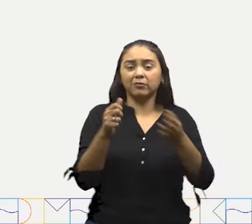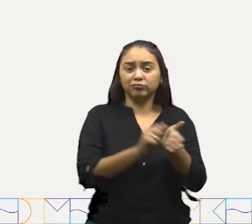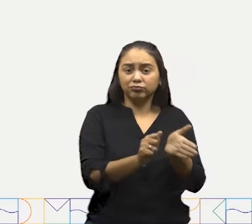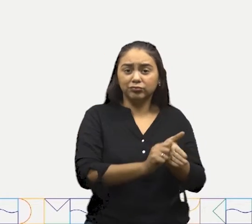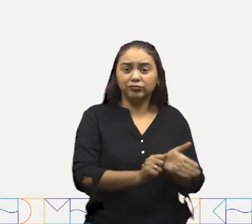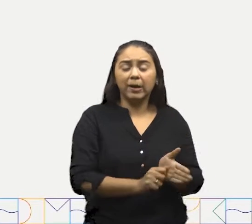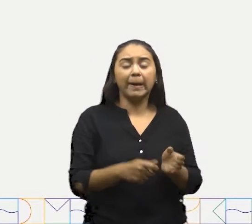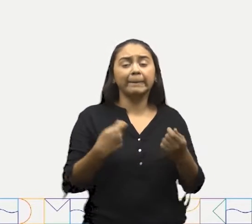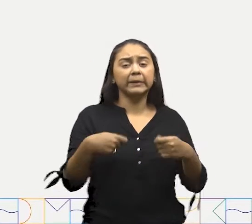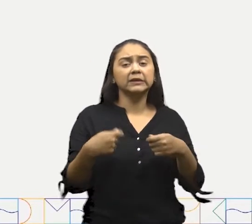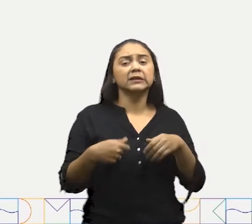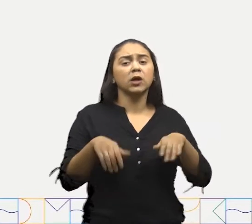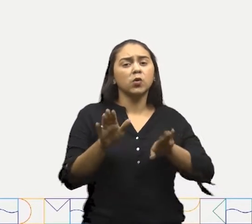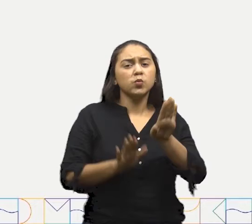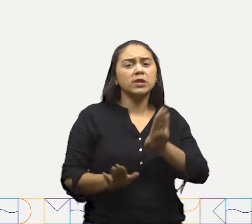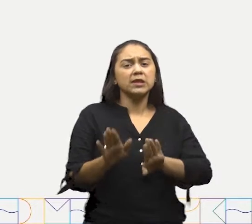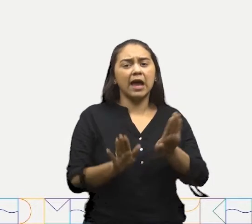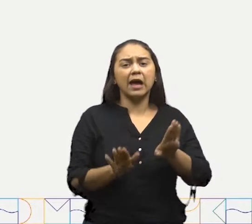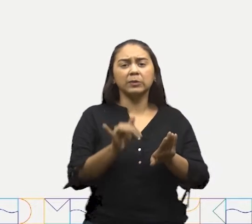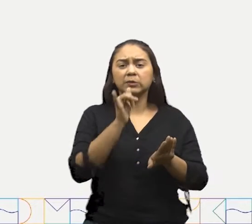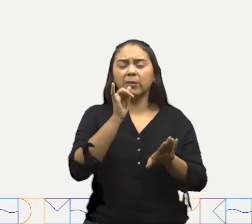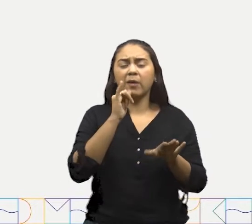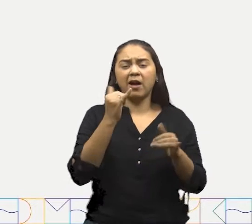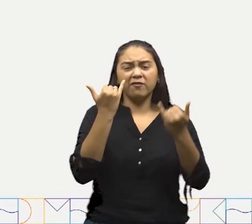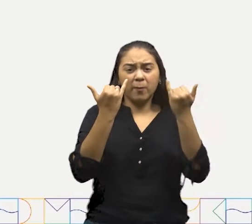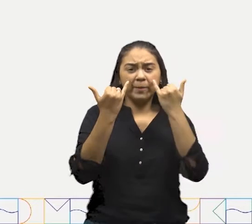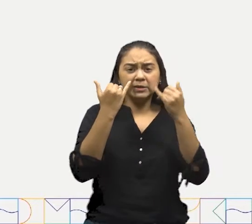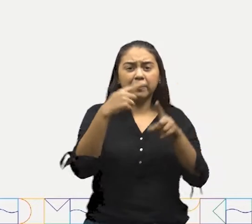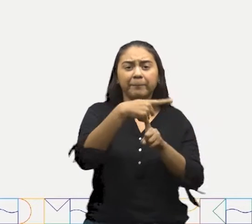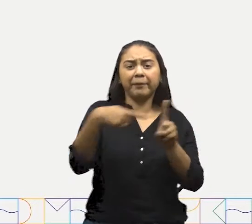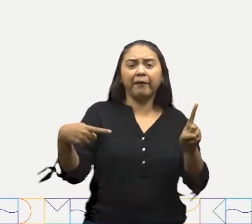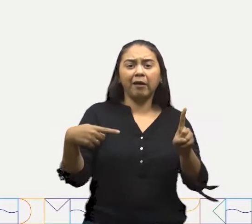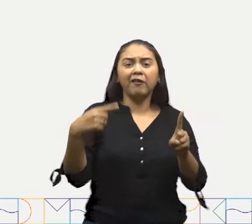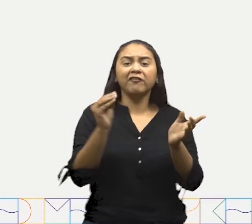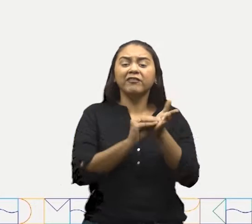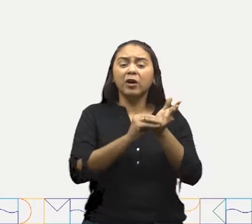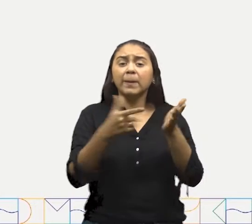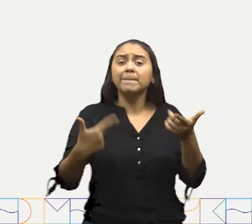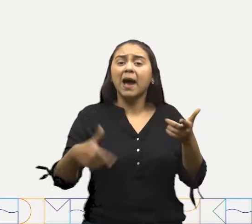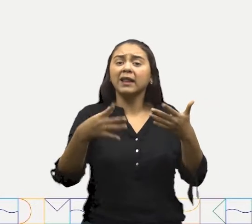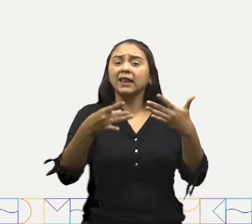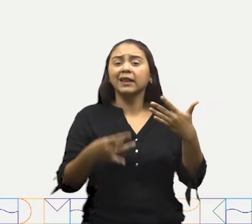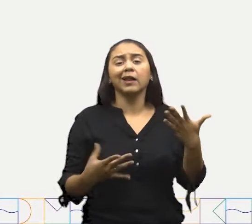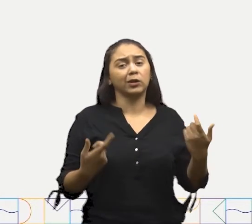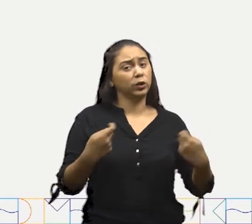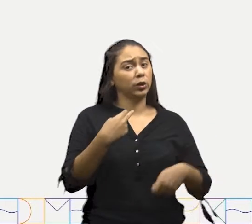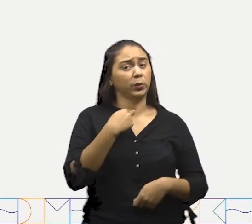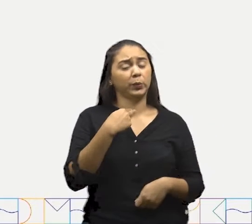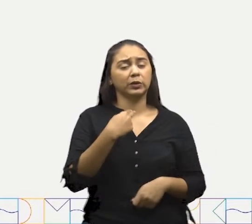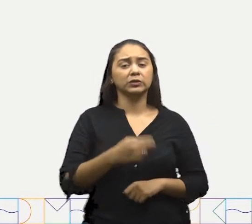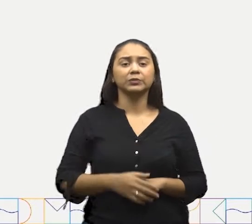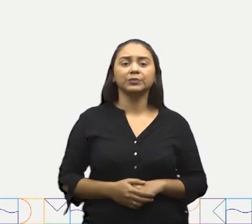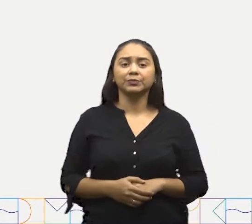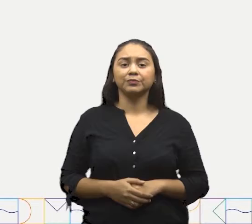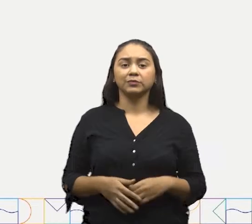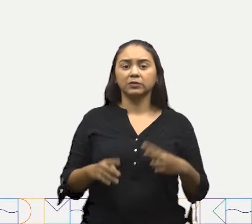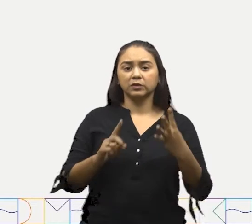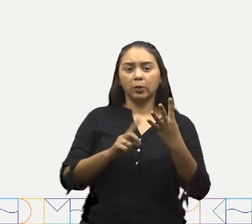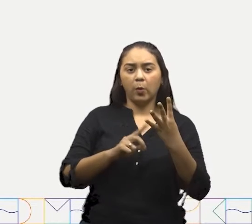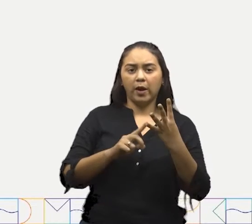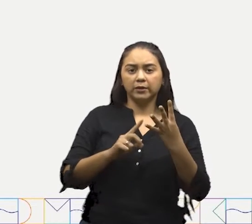ter o cuidado de não deixar a informação incompleta, para que não haja dúvidas do acontecimento narrado.